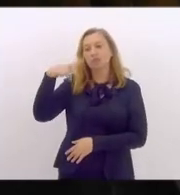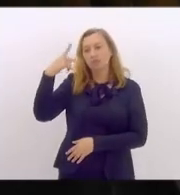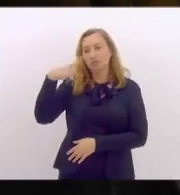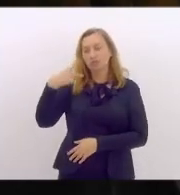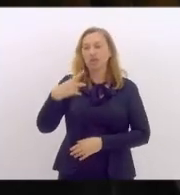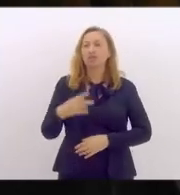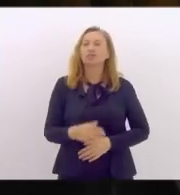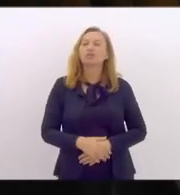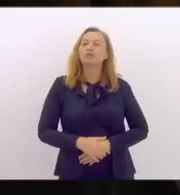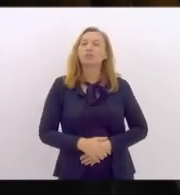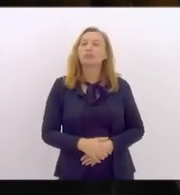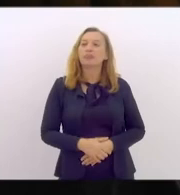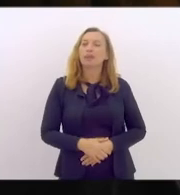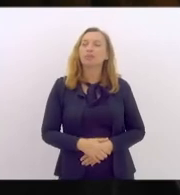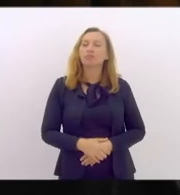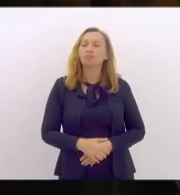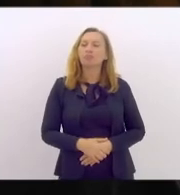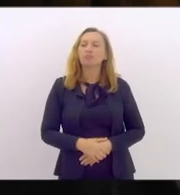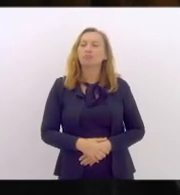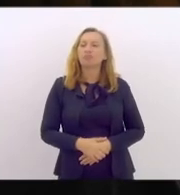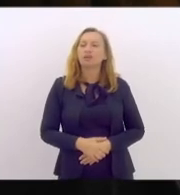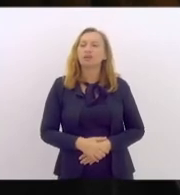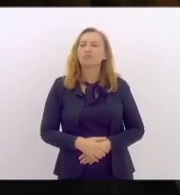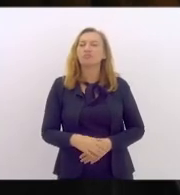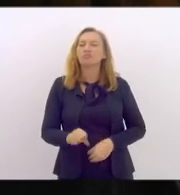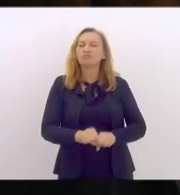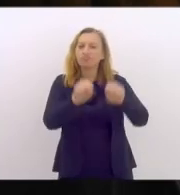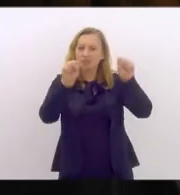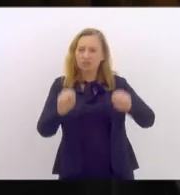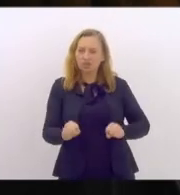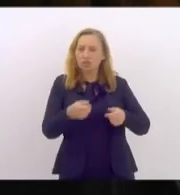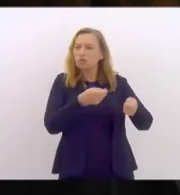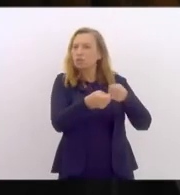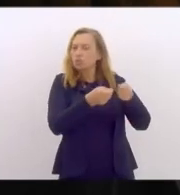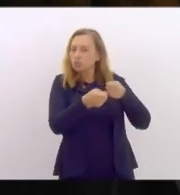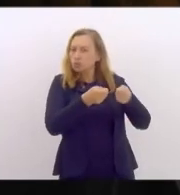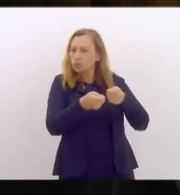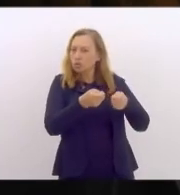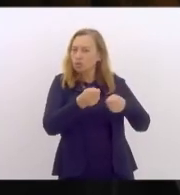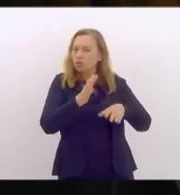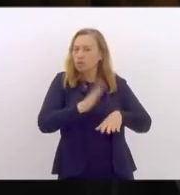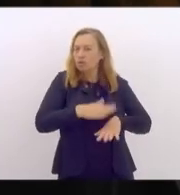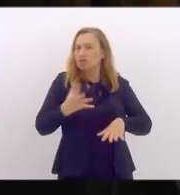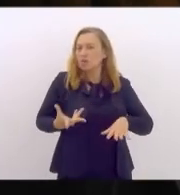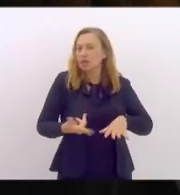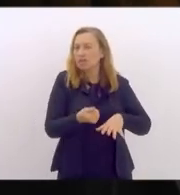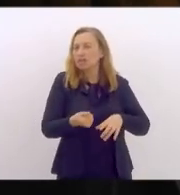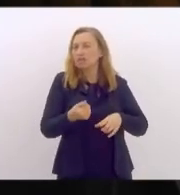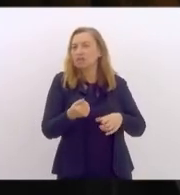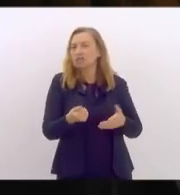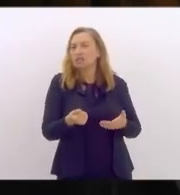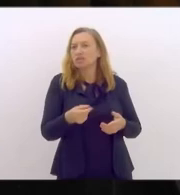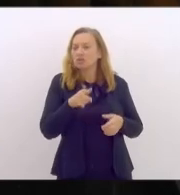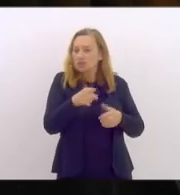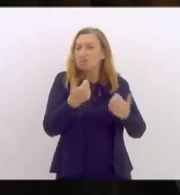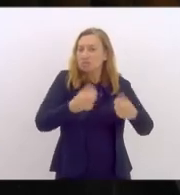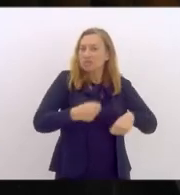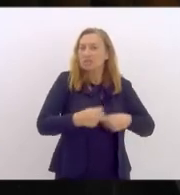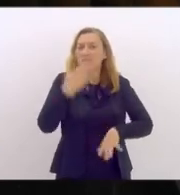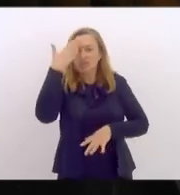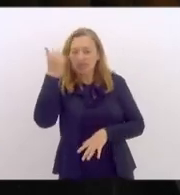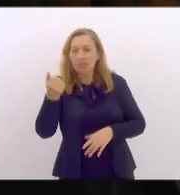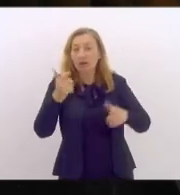vai ter que ter um sistema de controle muito mais efetivo que em que você tem que saber